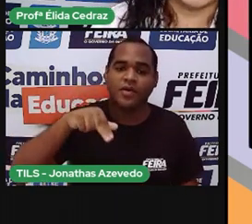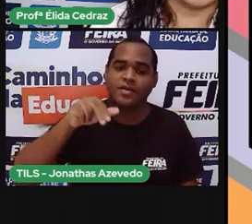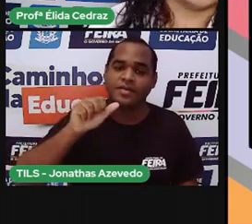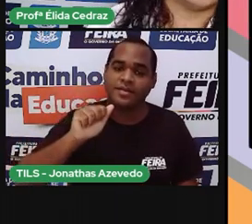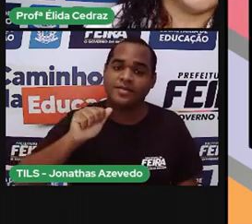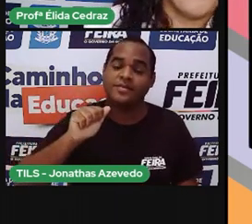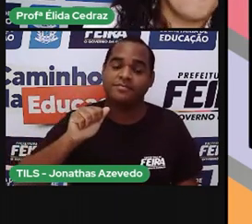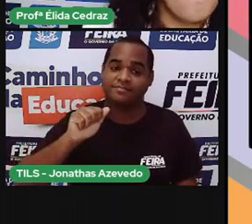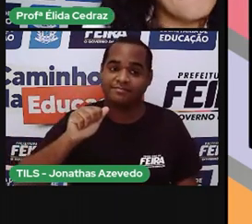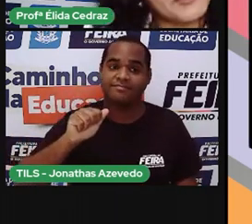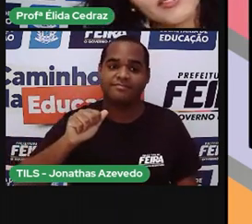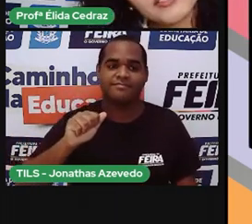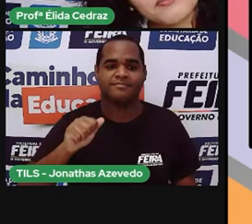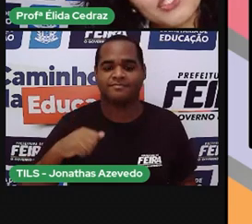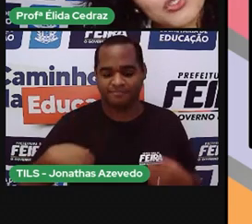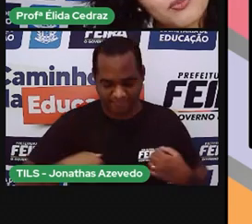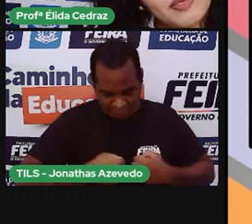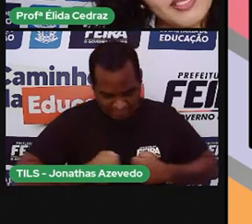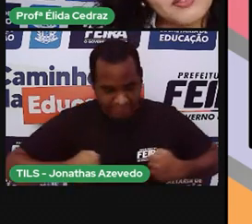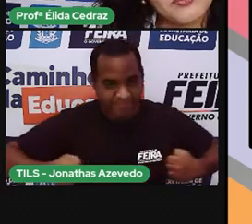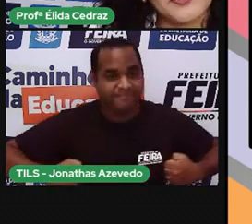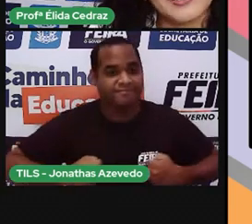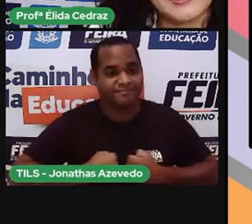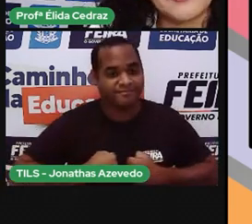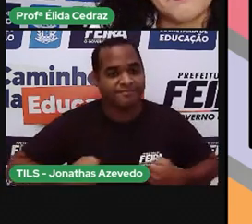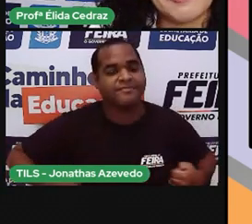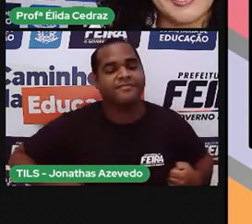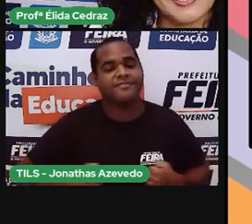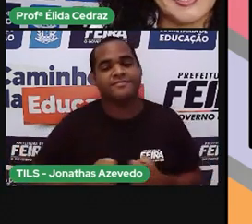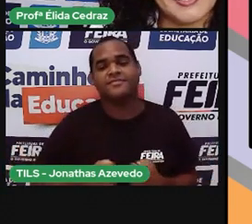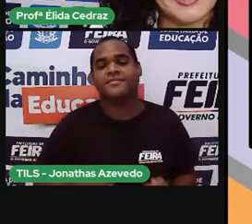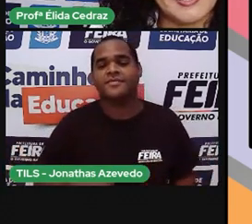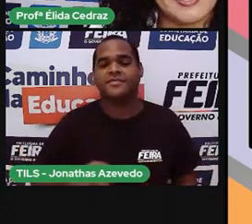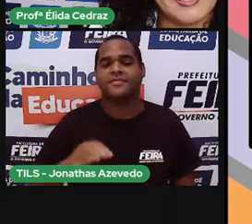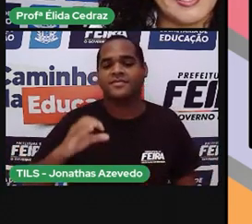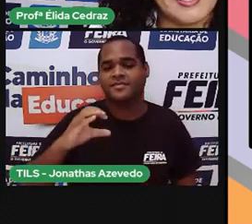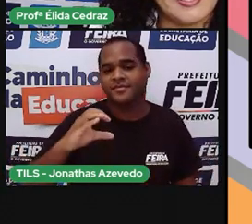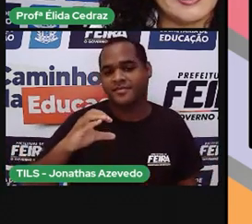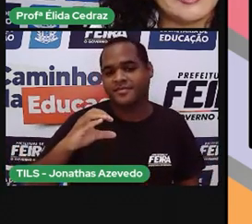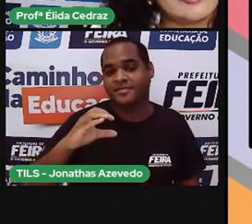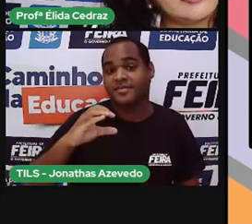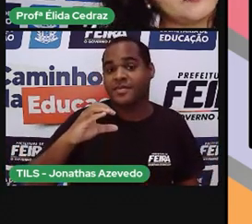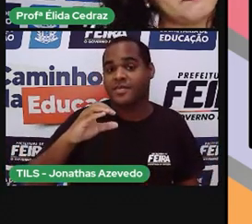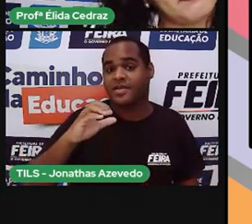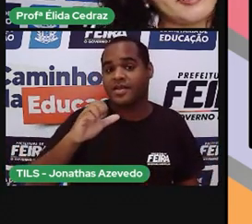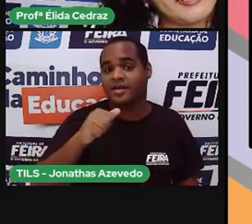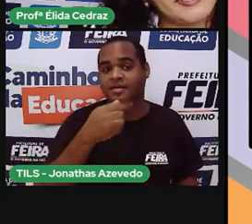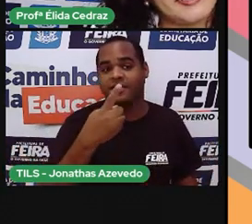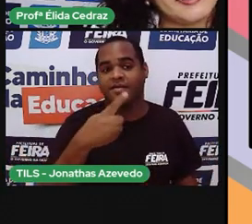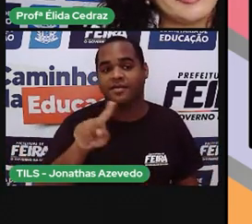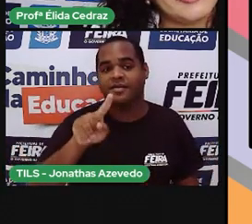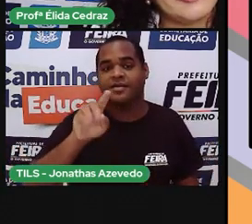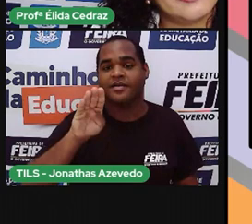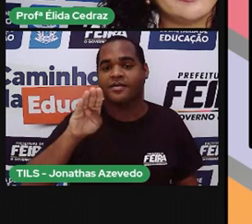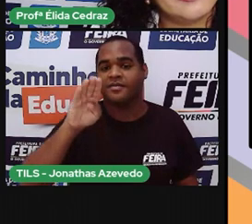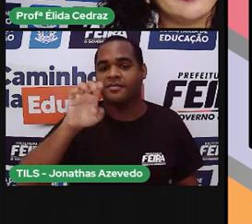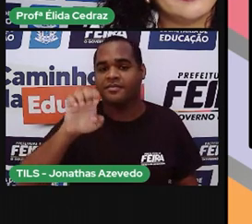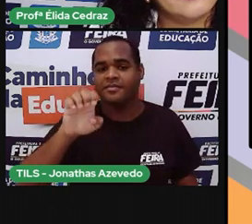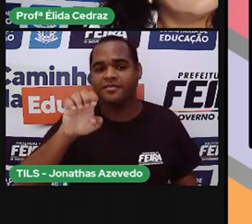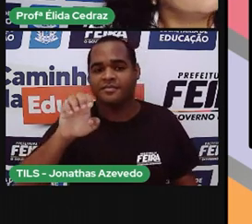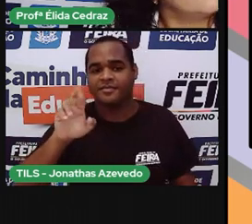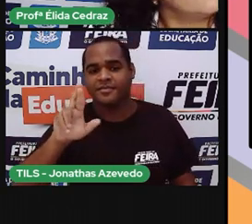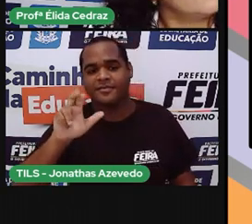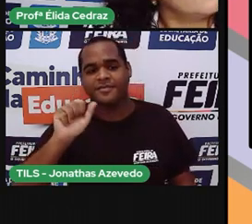Isso aí. O próximo instrumento, cambera. Cambera.